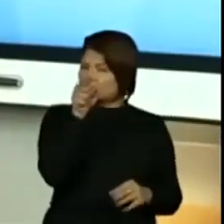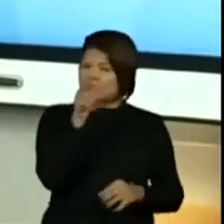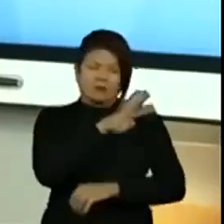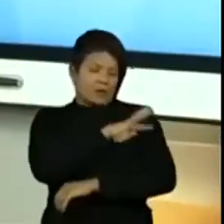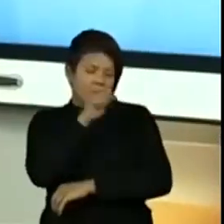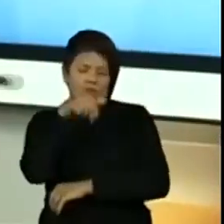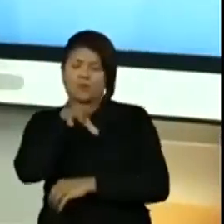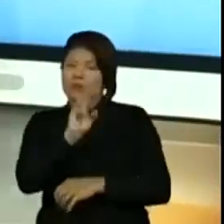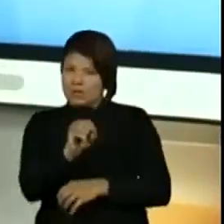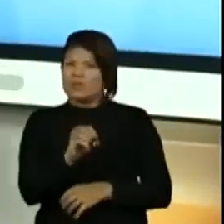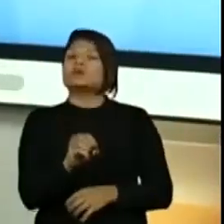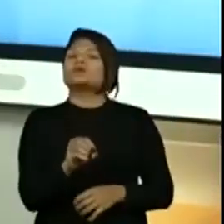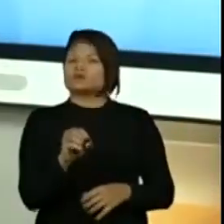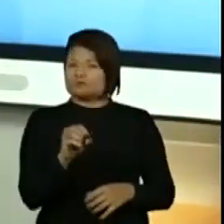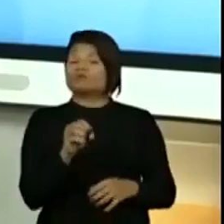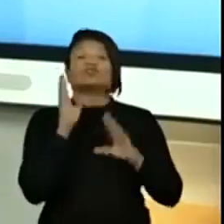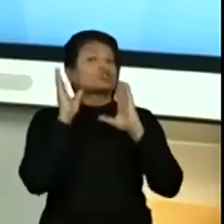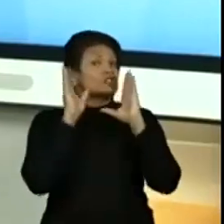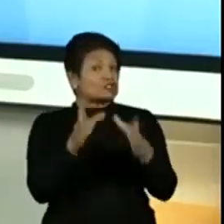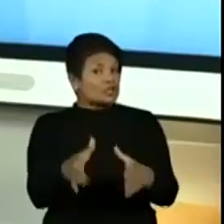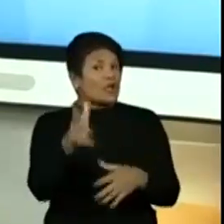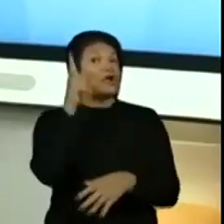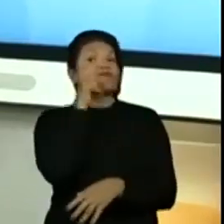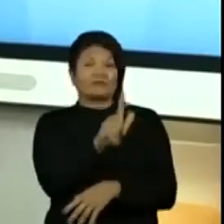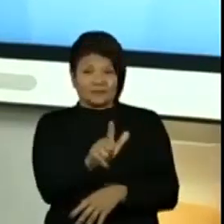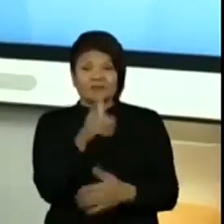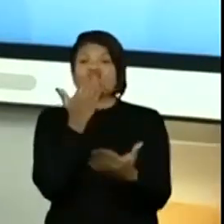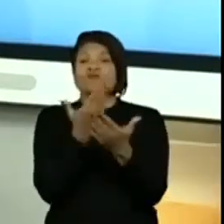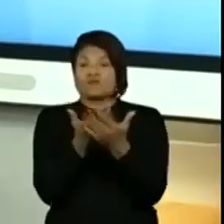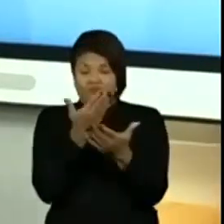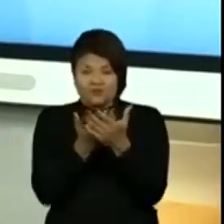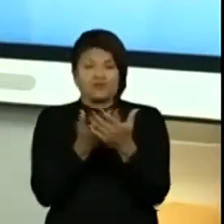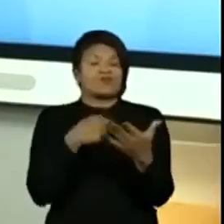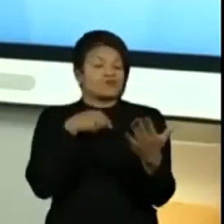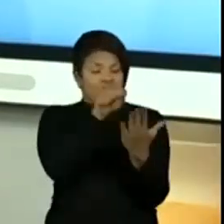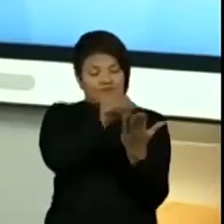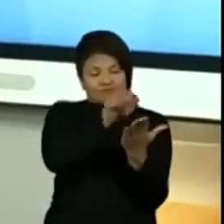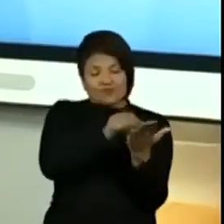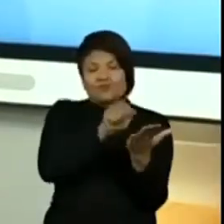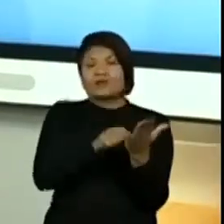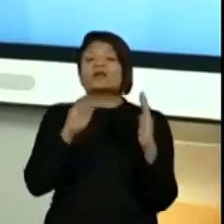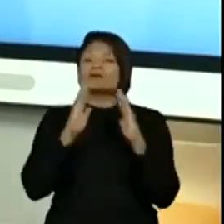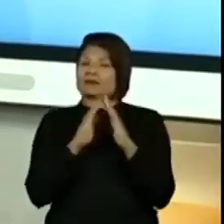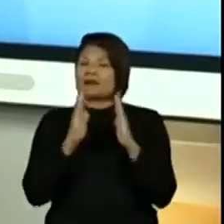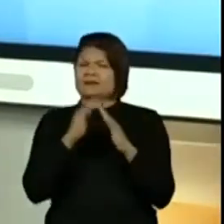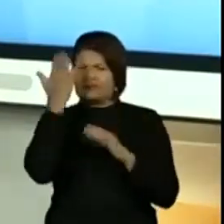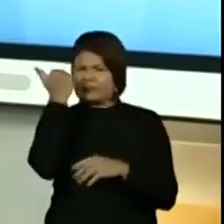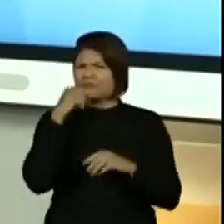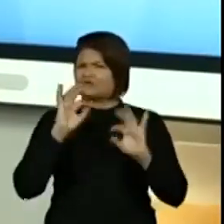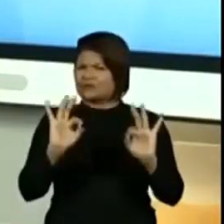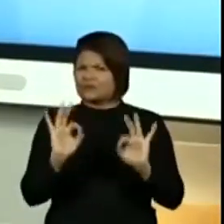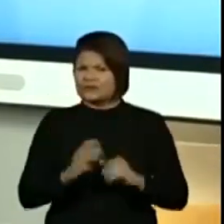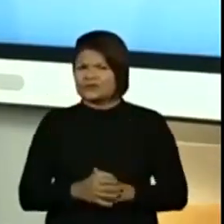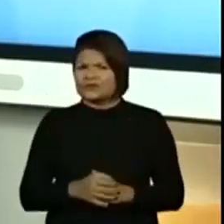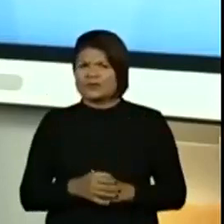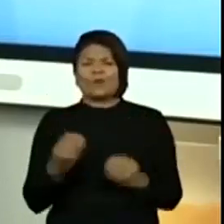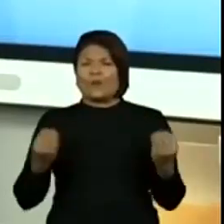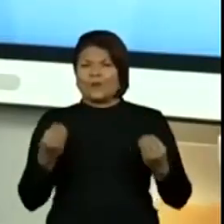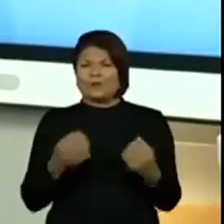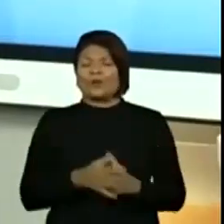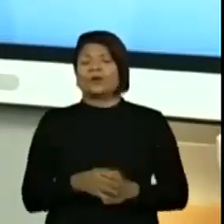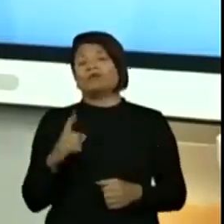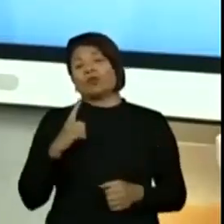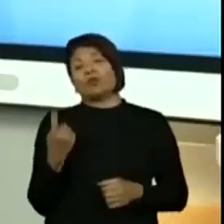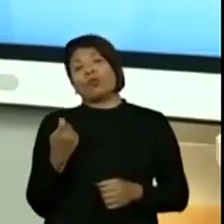4º ano, já fez aí em casa, já sabe direitinho como vai ficar essa nossa sequência. Esse que só